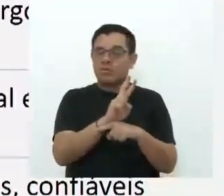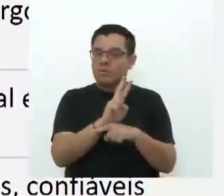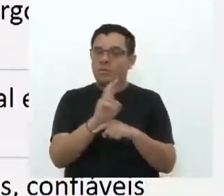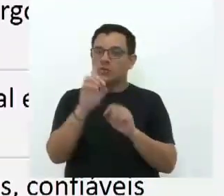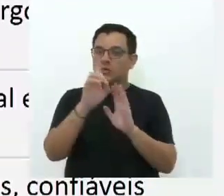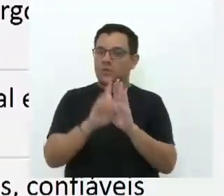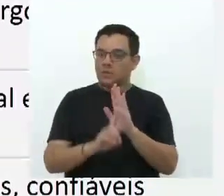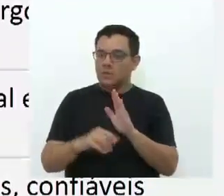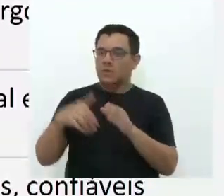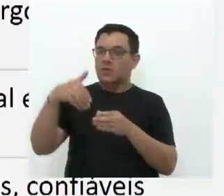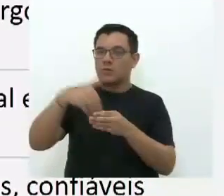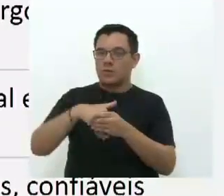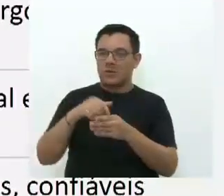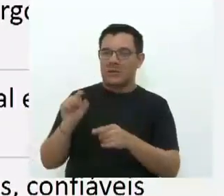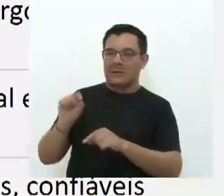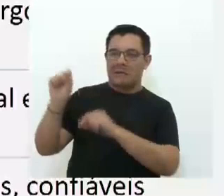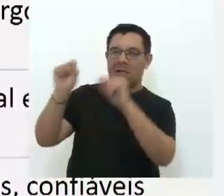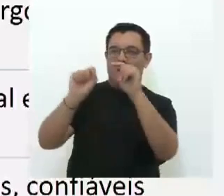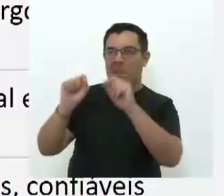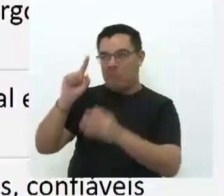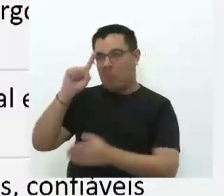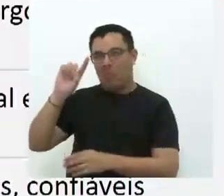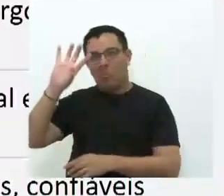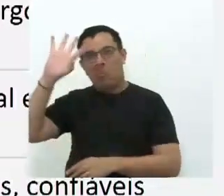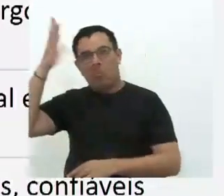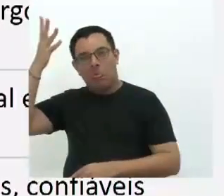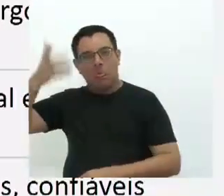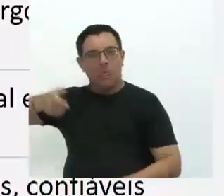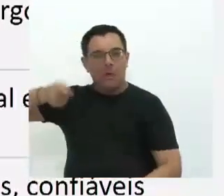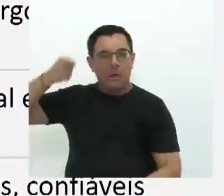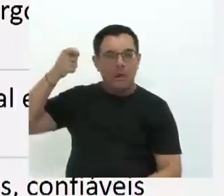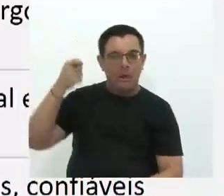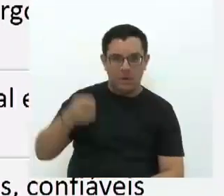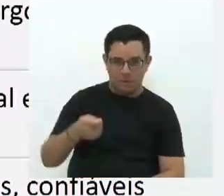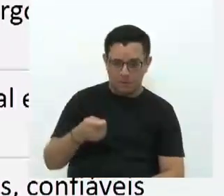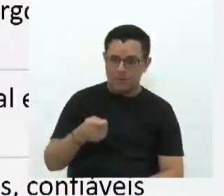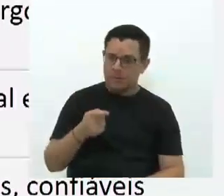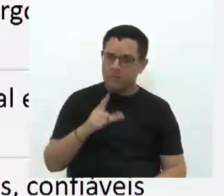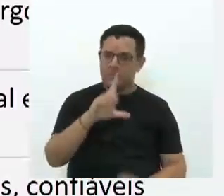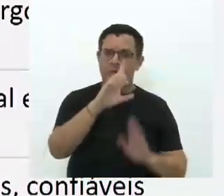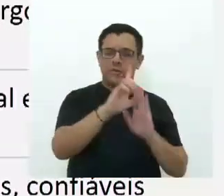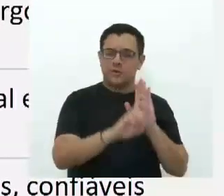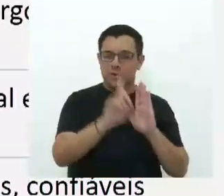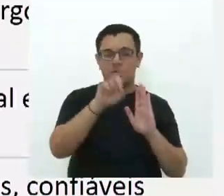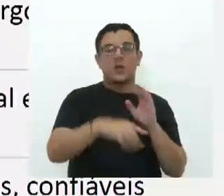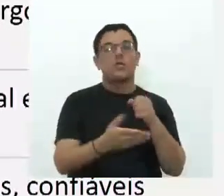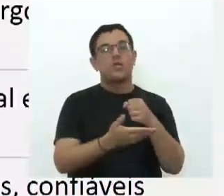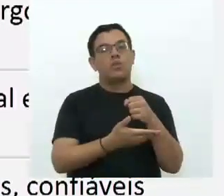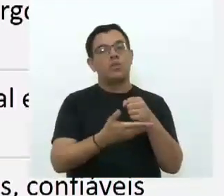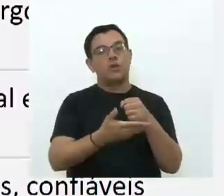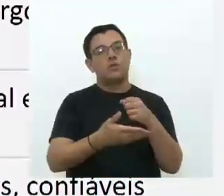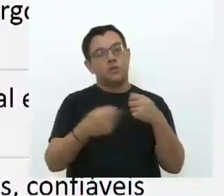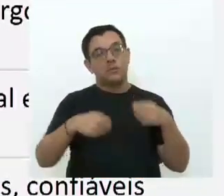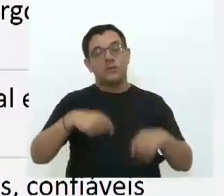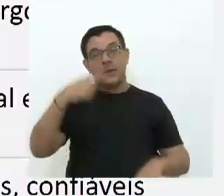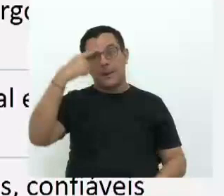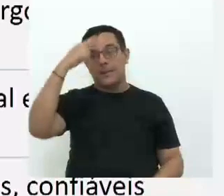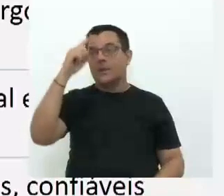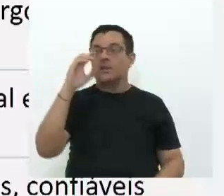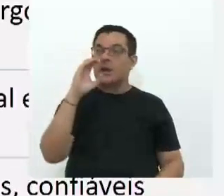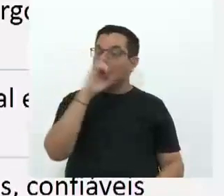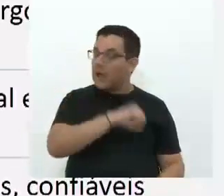de restrições arbitrárias Lembrando que os nossos direitos políticos são direitos fundamentais e a gente precisa resgatar essa ideia